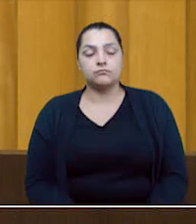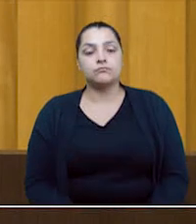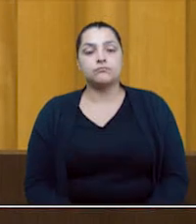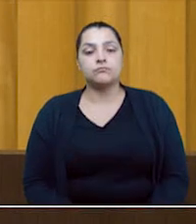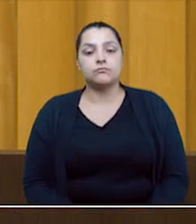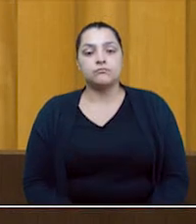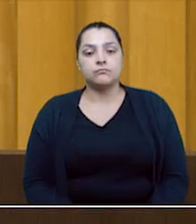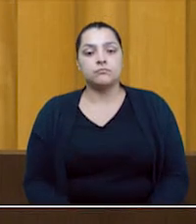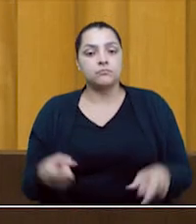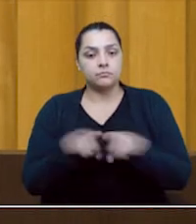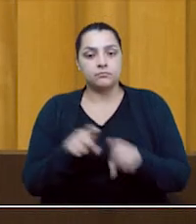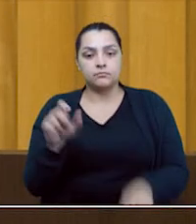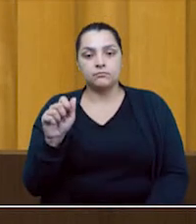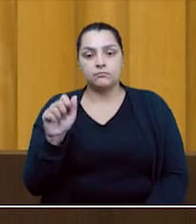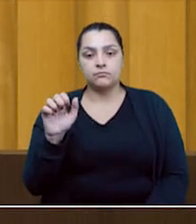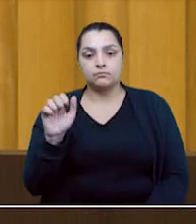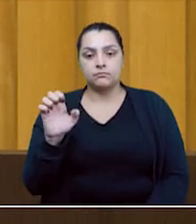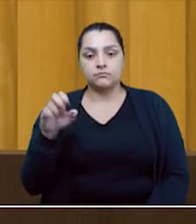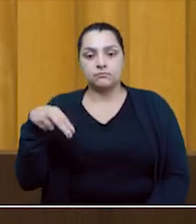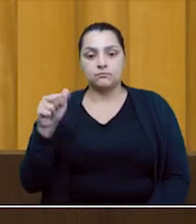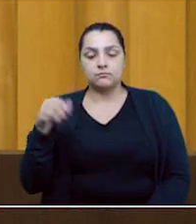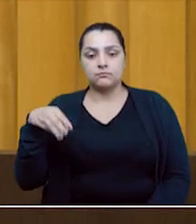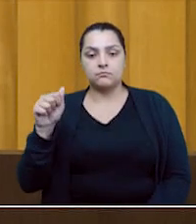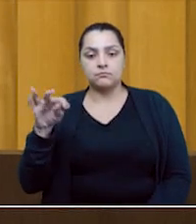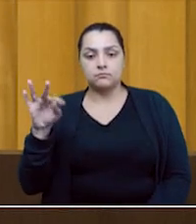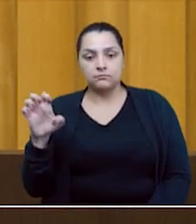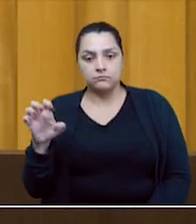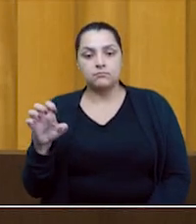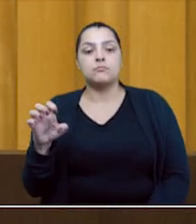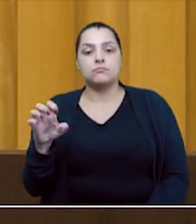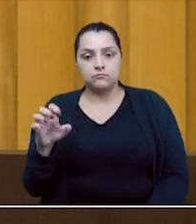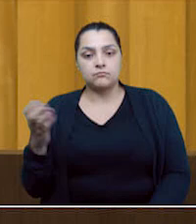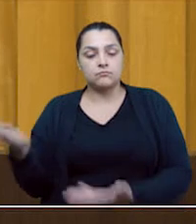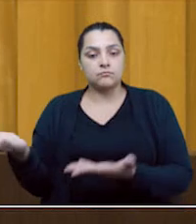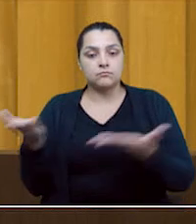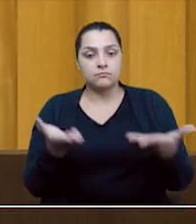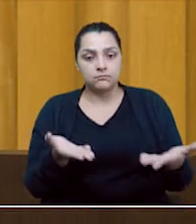parceria com a ENAMAT e com o nosso Centro de Formação de Servidores, de receber aqui